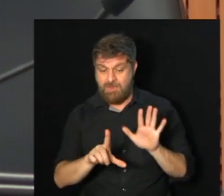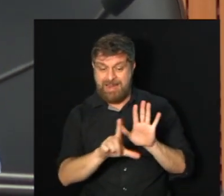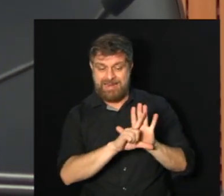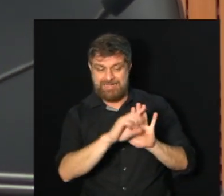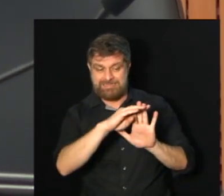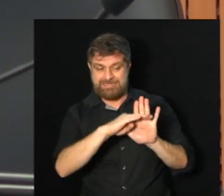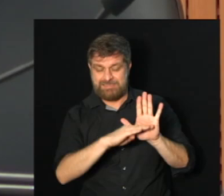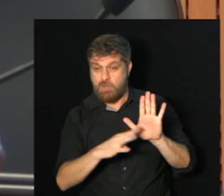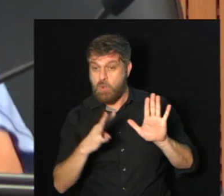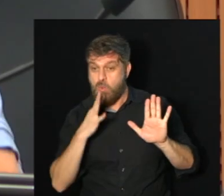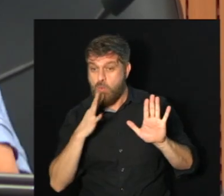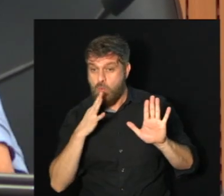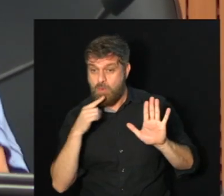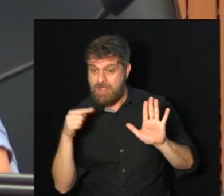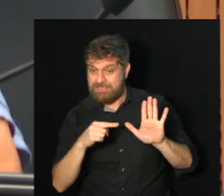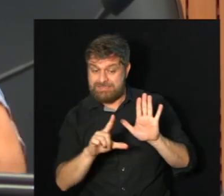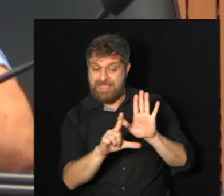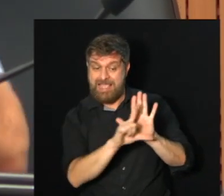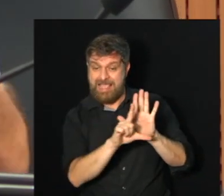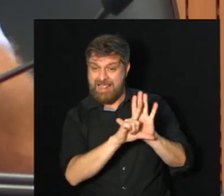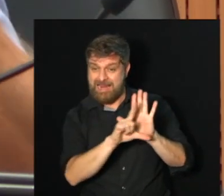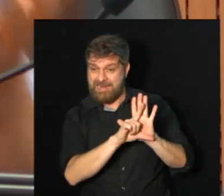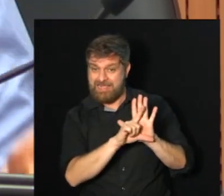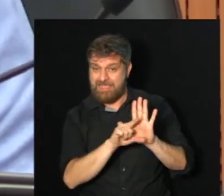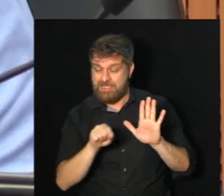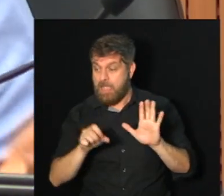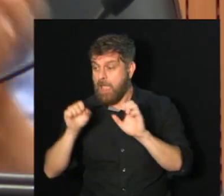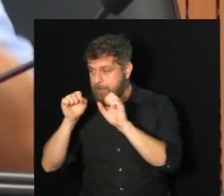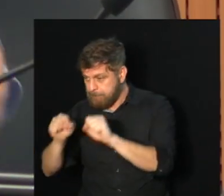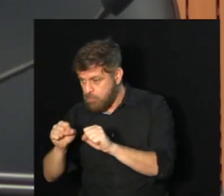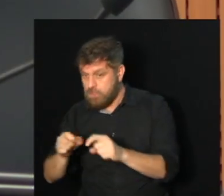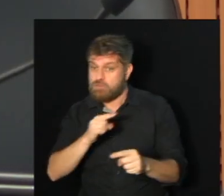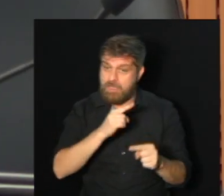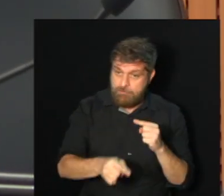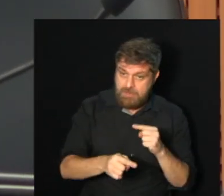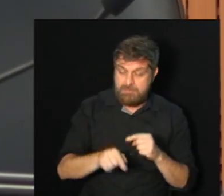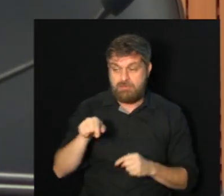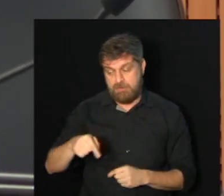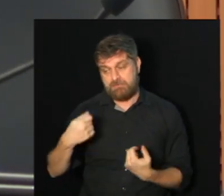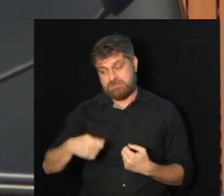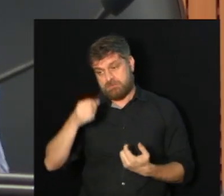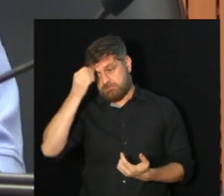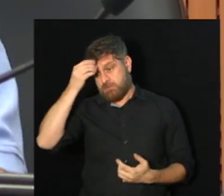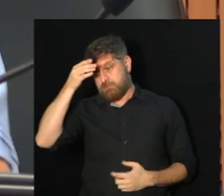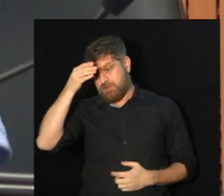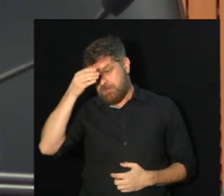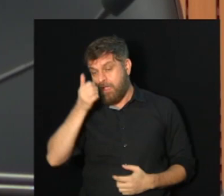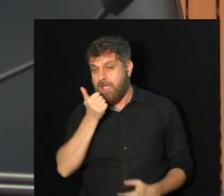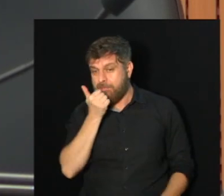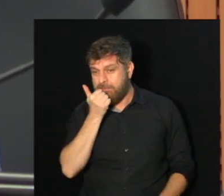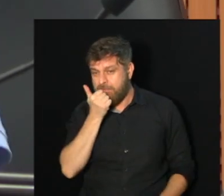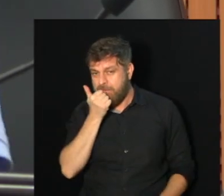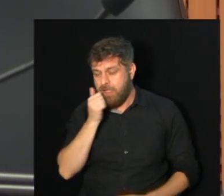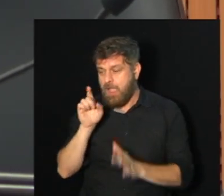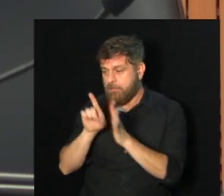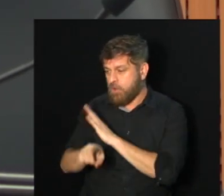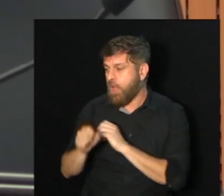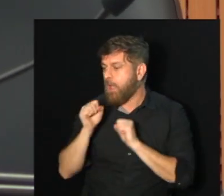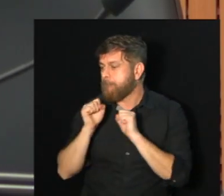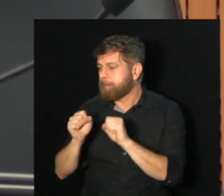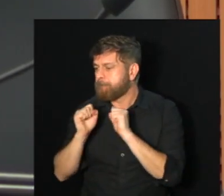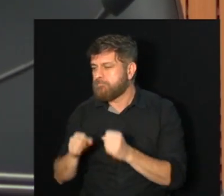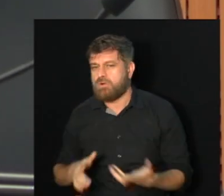legislação, ele tem que conhecer a legislação de que o que ele pode fazer e o que ele não pode fazer como radioamador. Alguém pergunta, pode